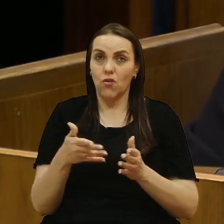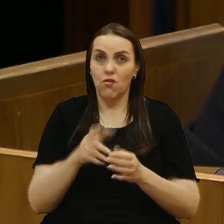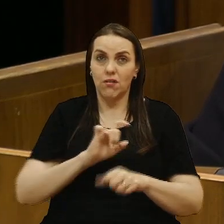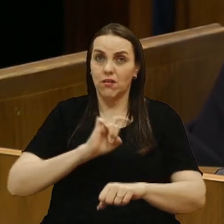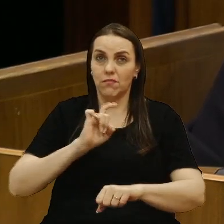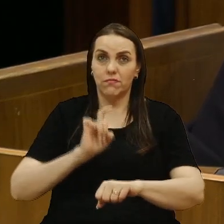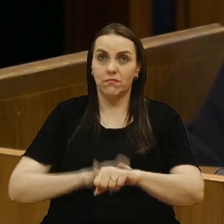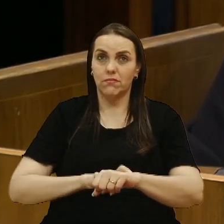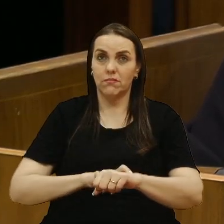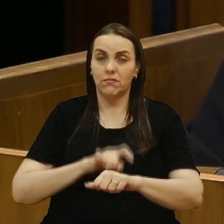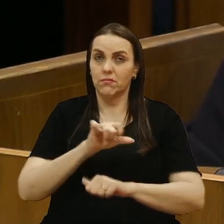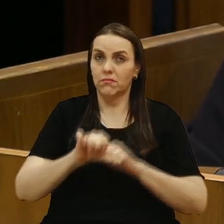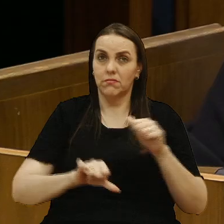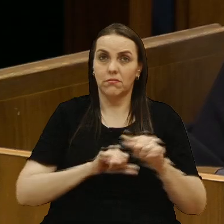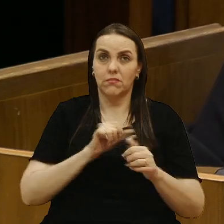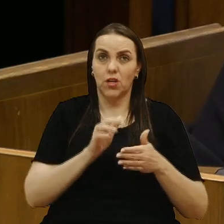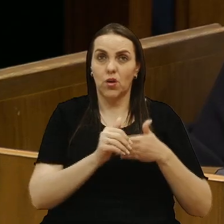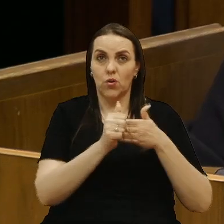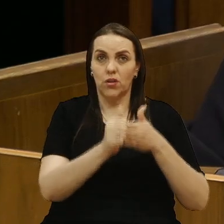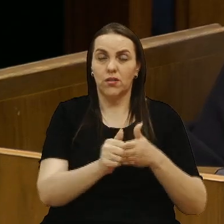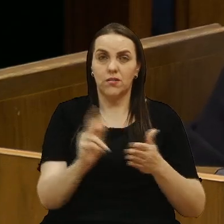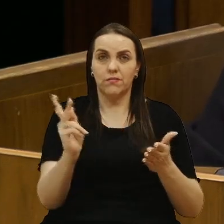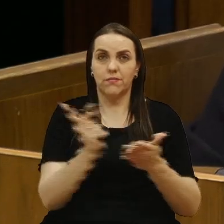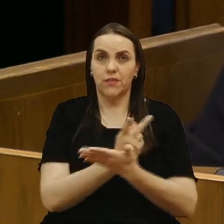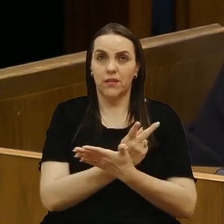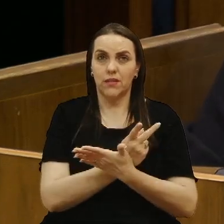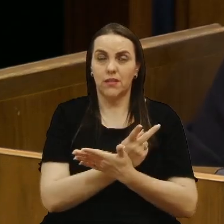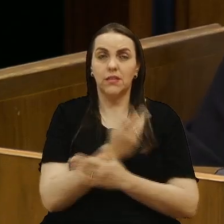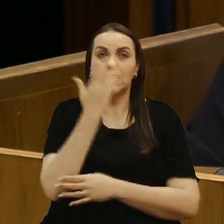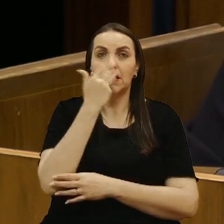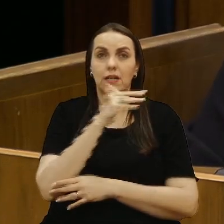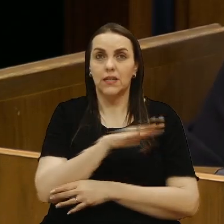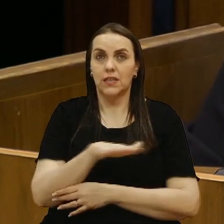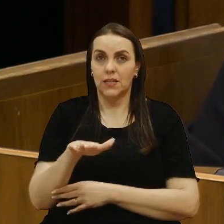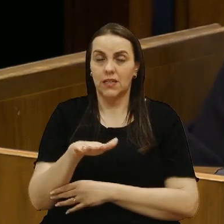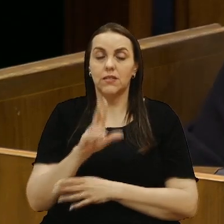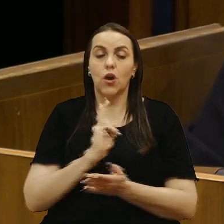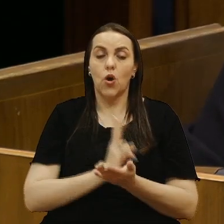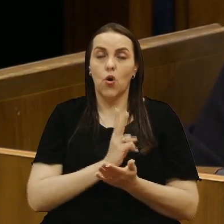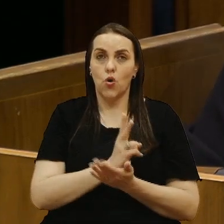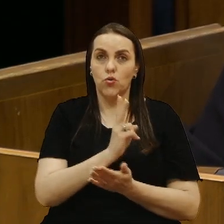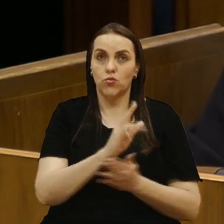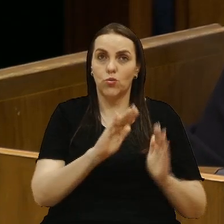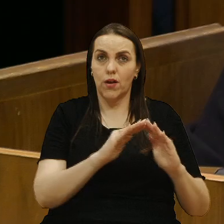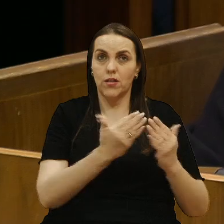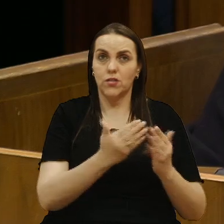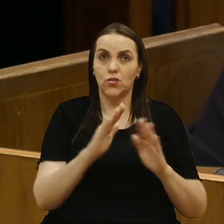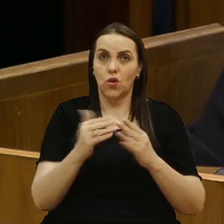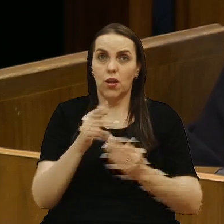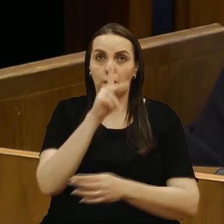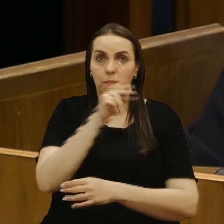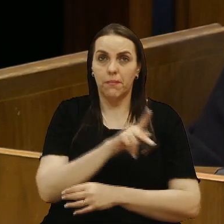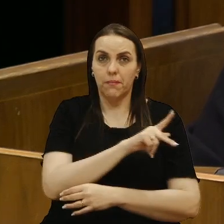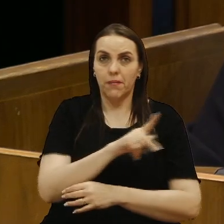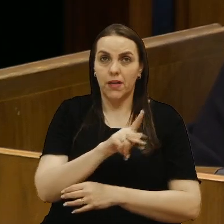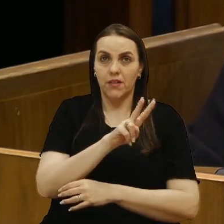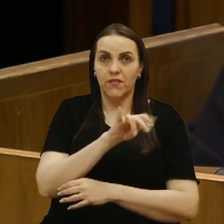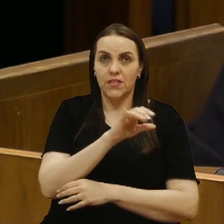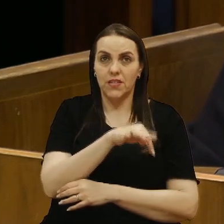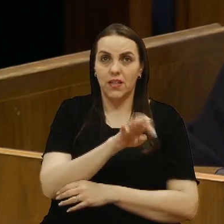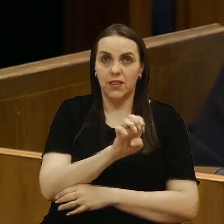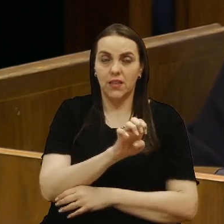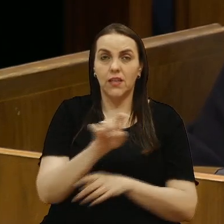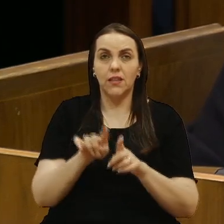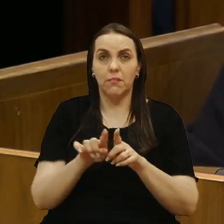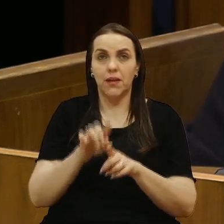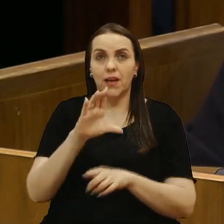imediatamente essa orientação irregular, que as crianças permaneçam nas escolas Padre Vicente Bertoni e